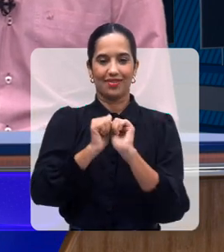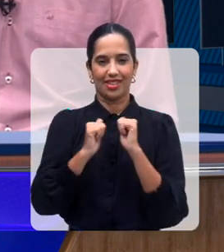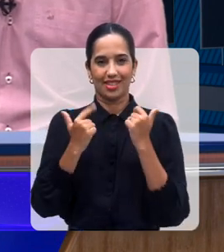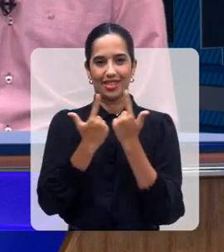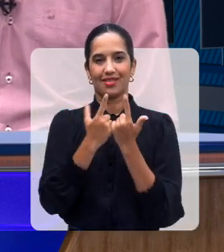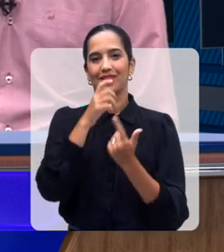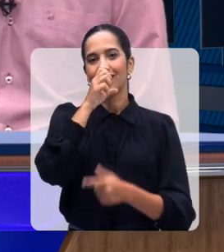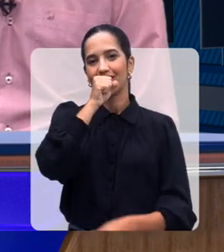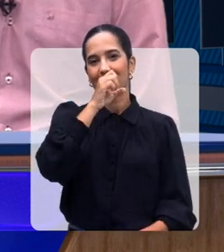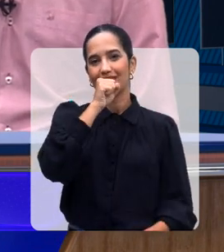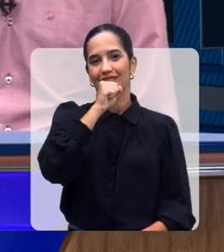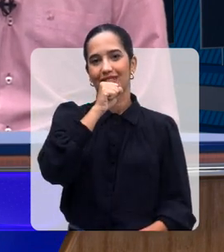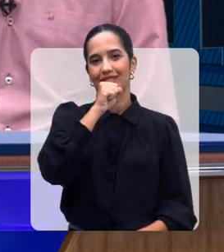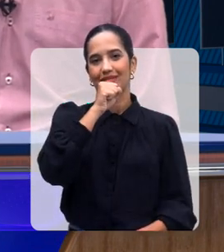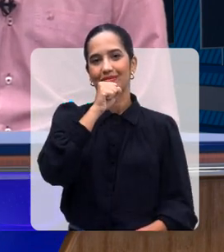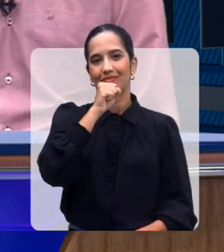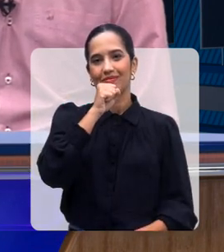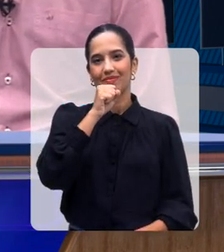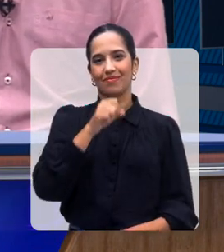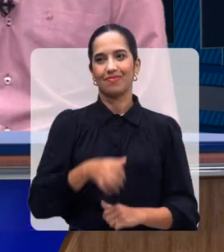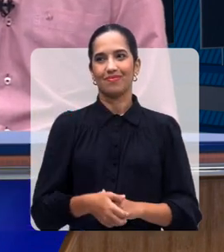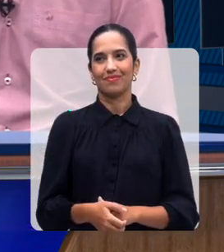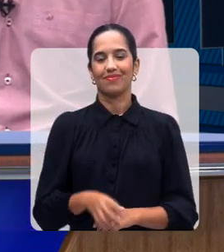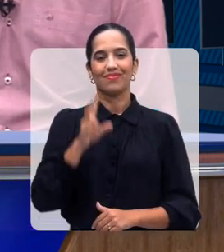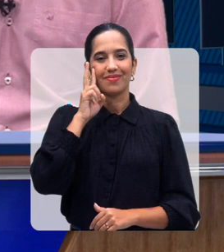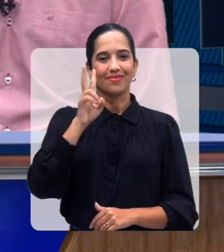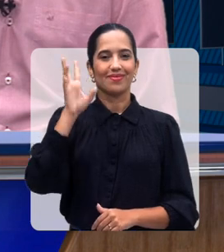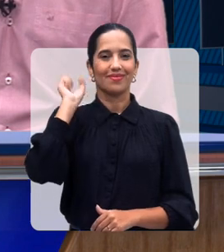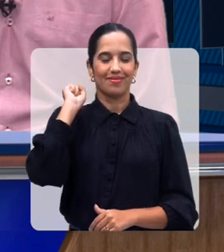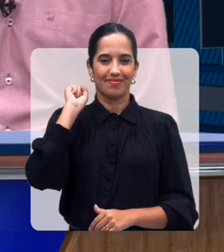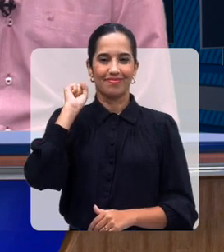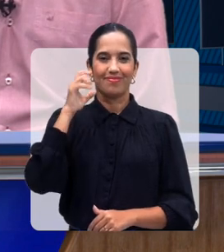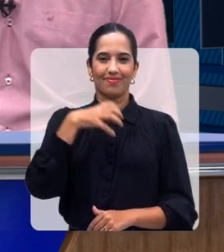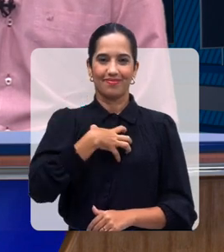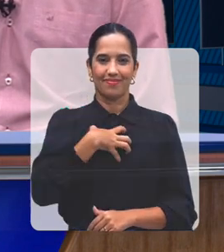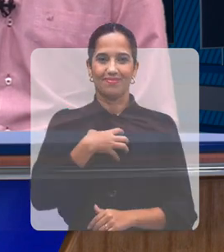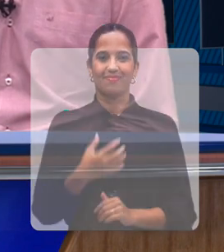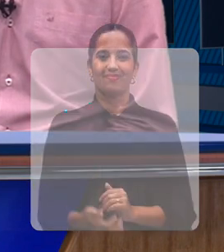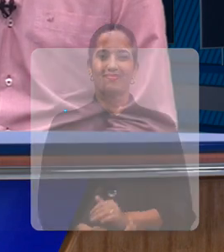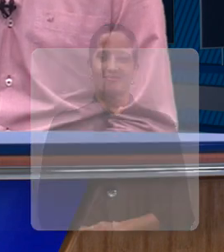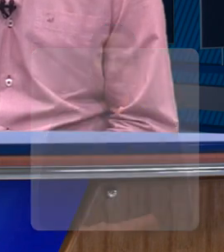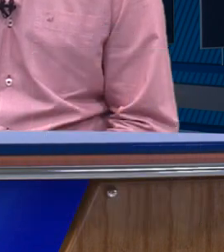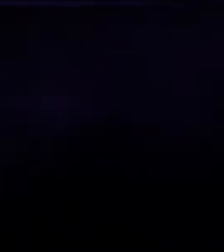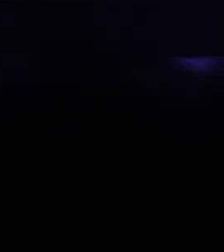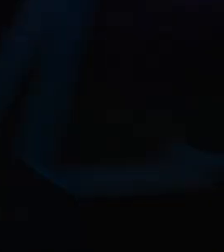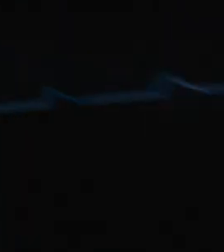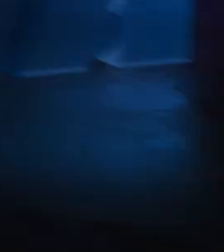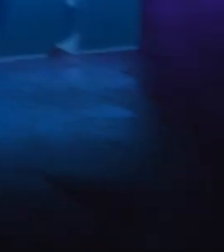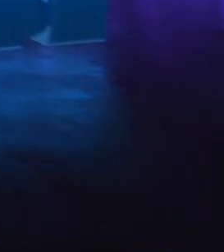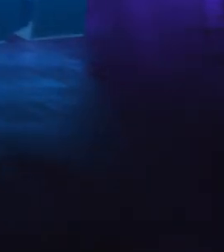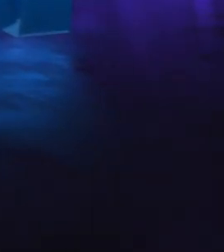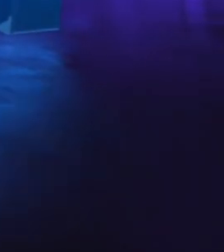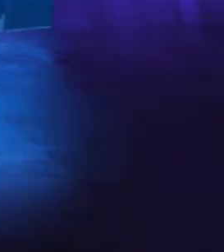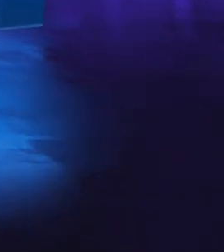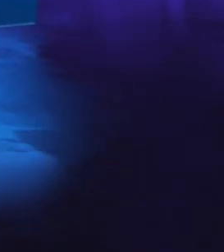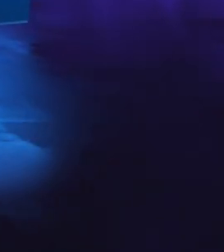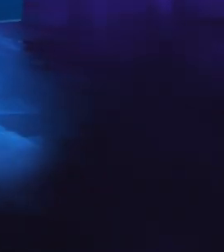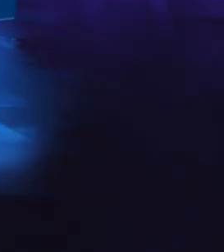TV Assembleia, sábado, no Ver, Ouvir, Sentir.